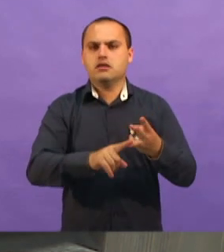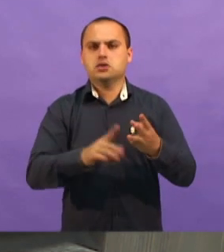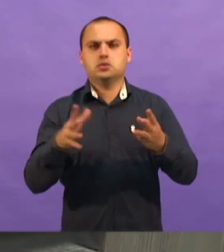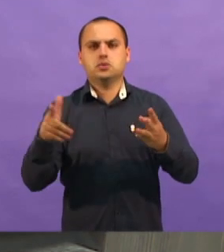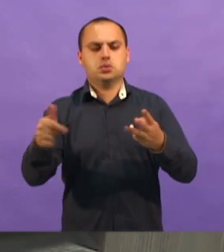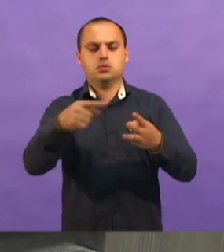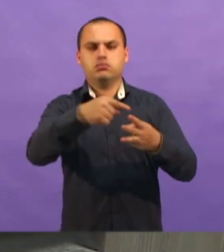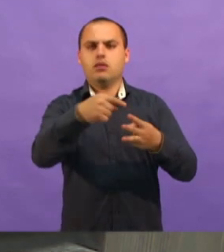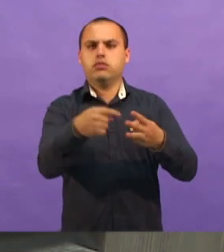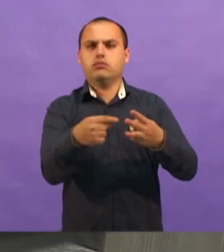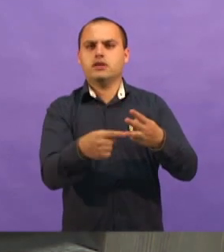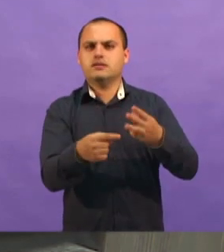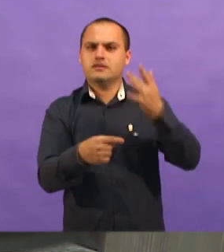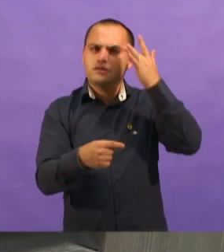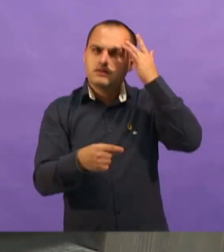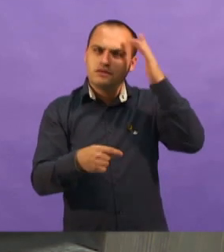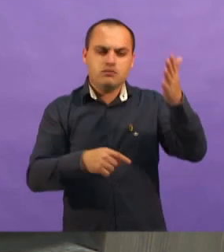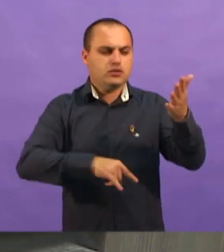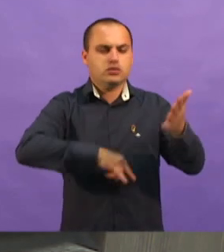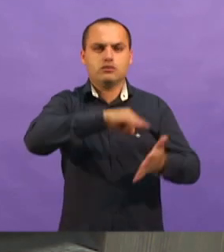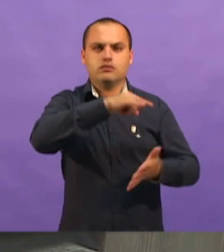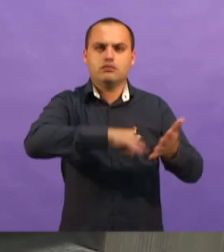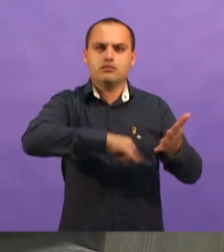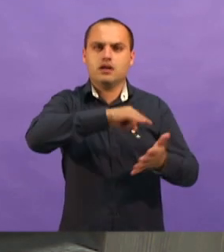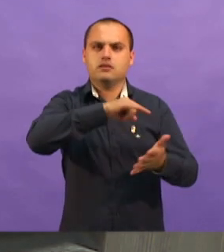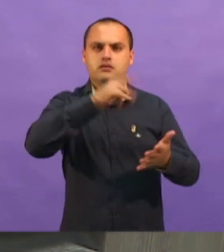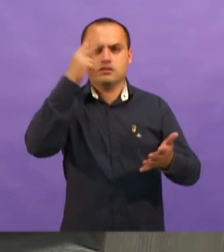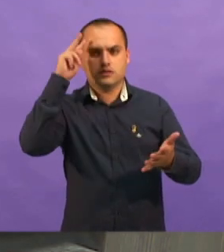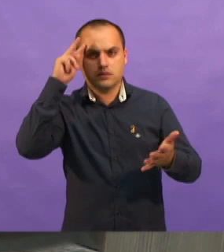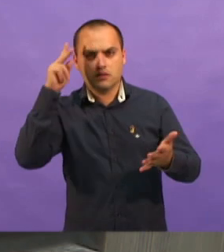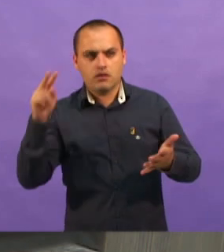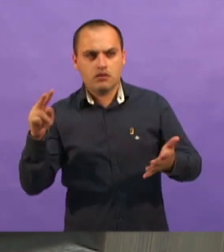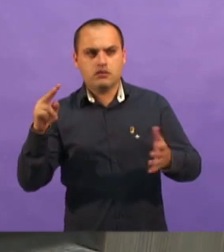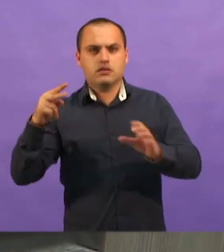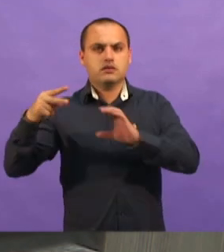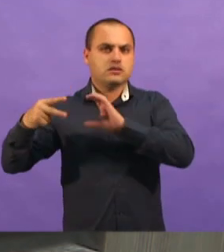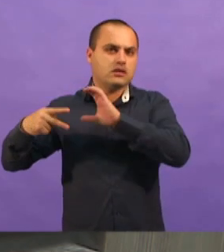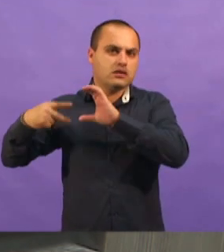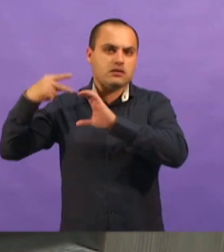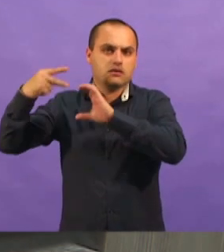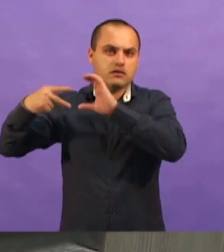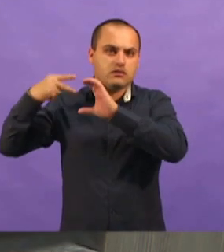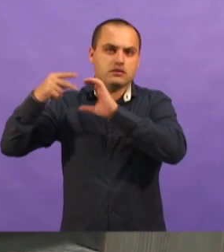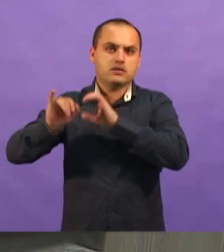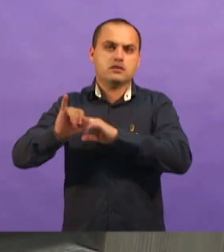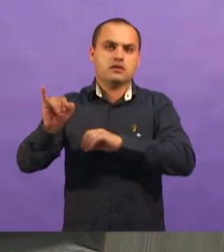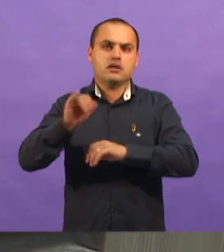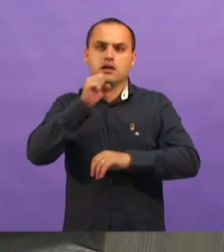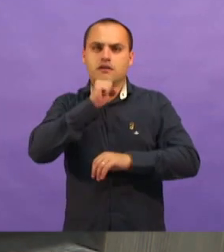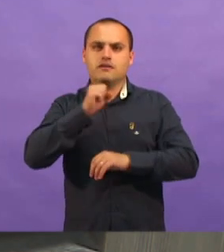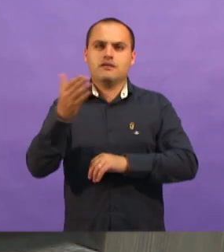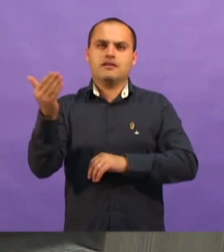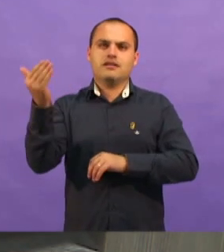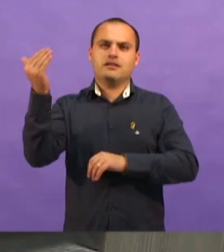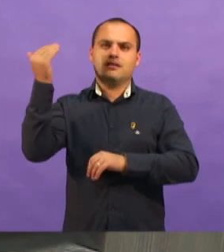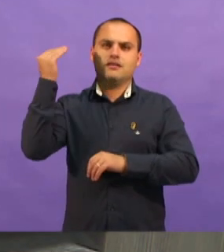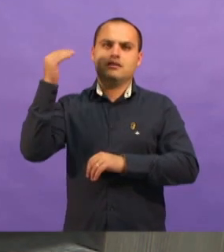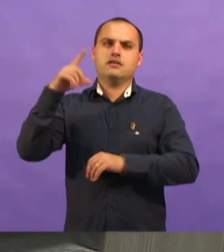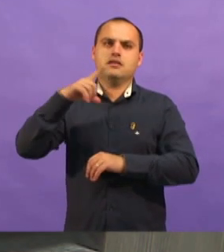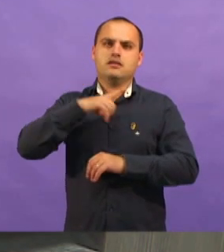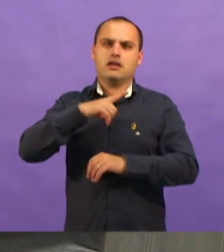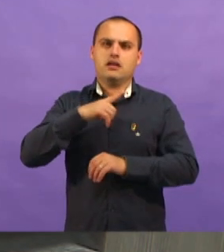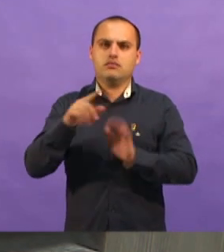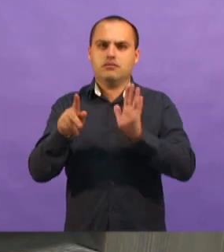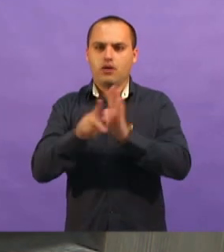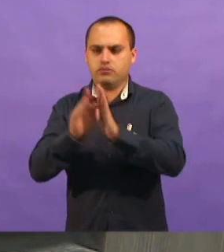mapoteca, documentos provenientes da antiga Câmara de Itajaí, como, por exemplo, nós temos a